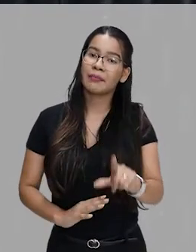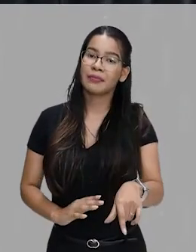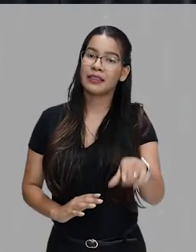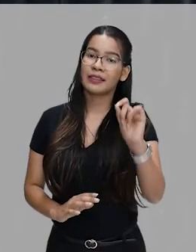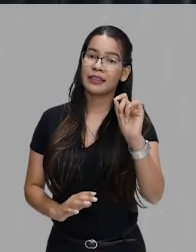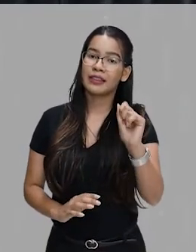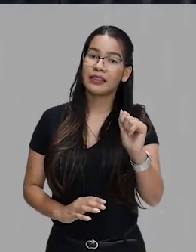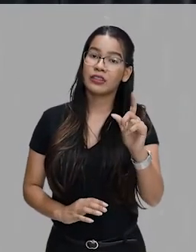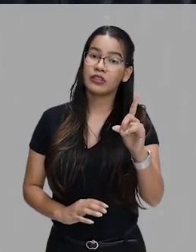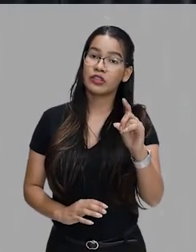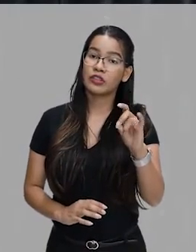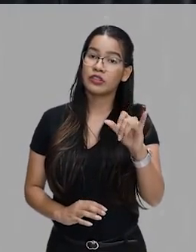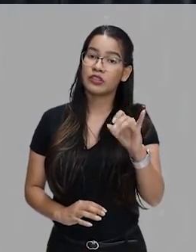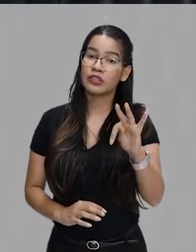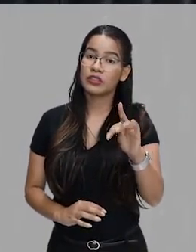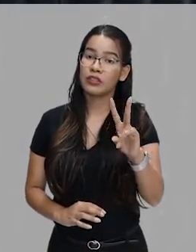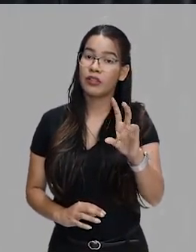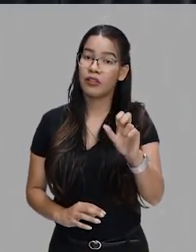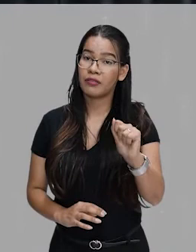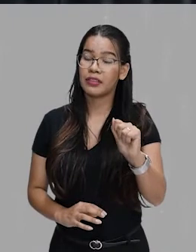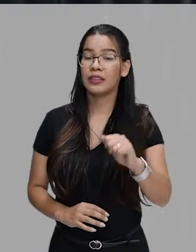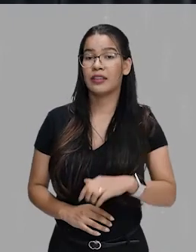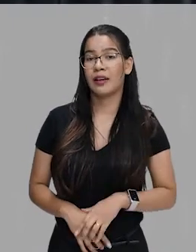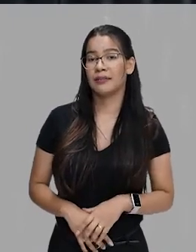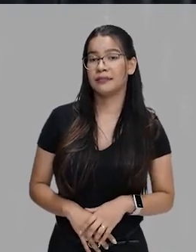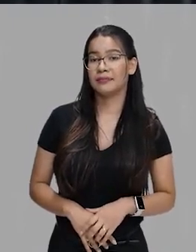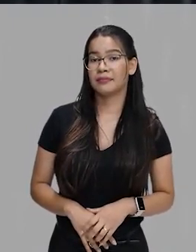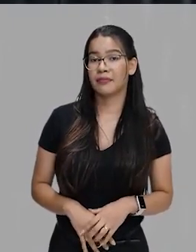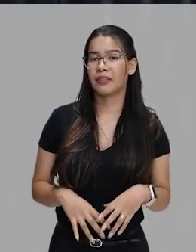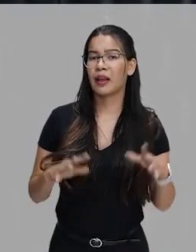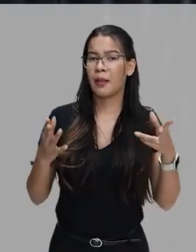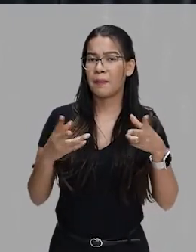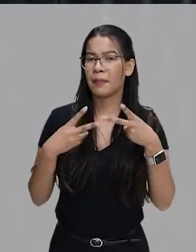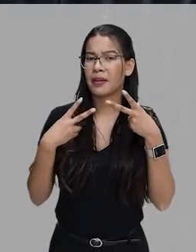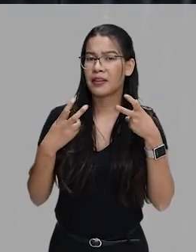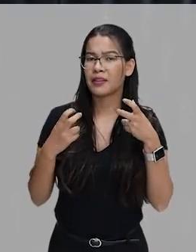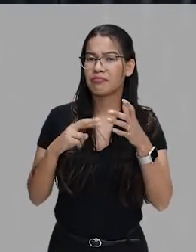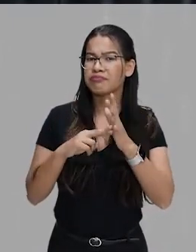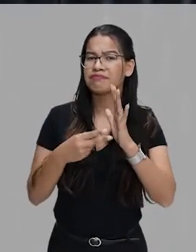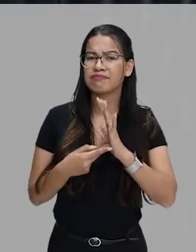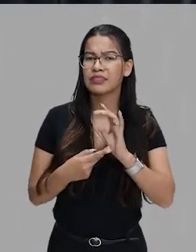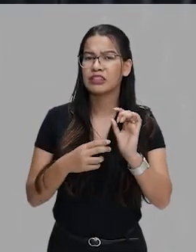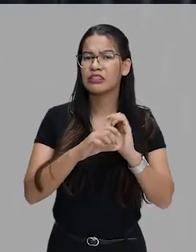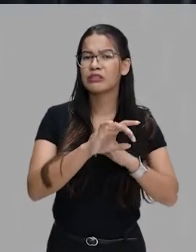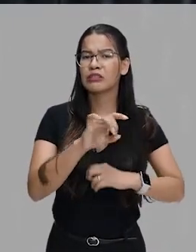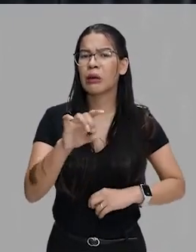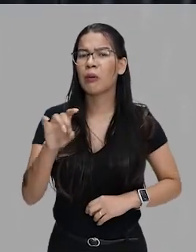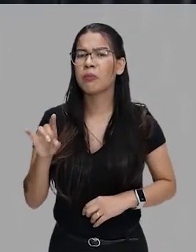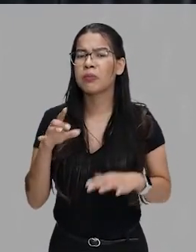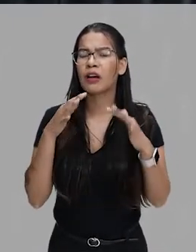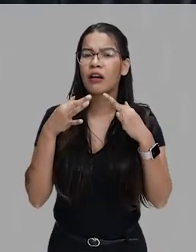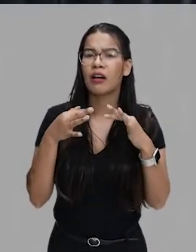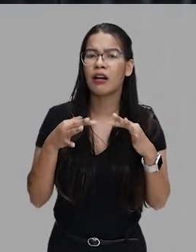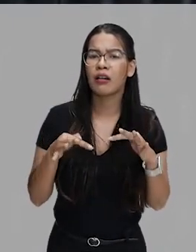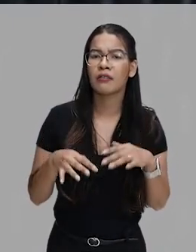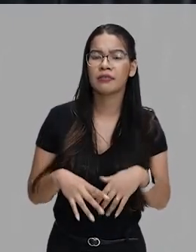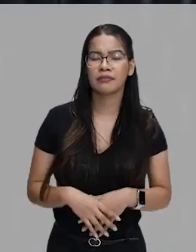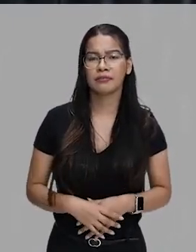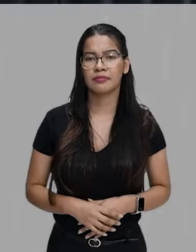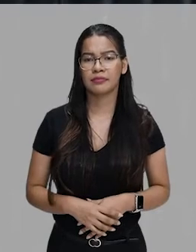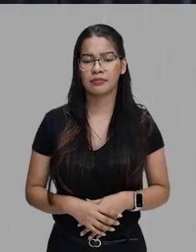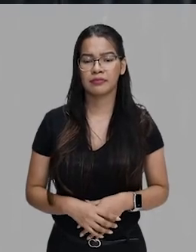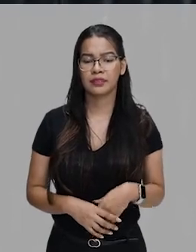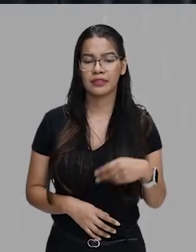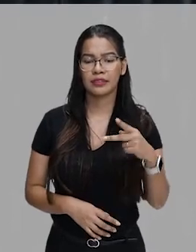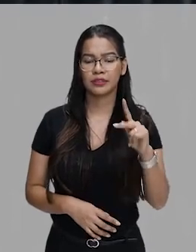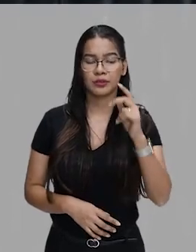aditiva, tá? Mas olha também o sentido de cada uma das orações. Mais uma aí, na